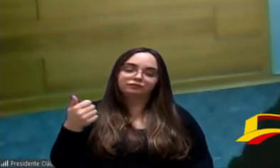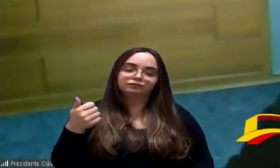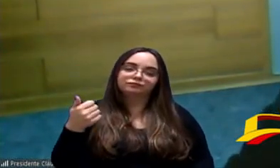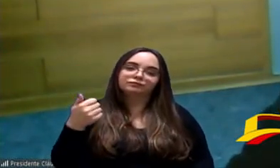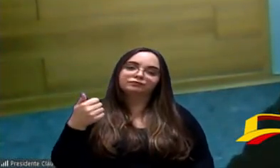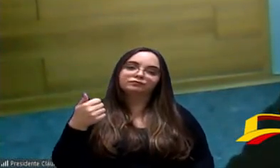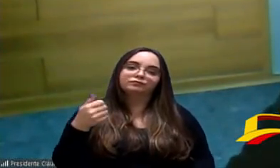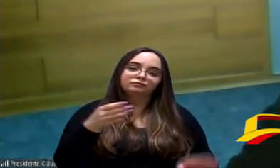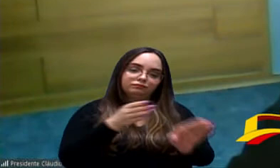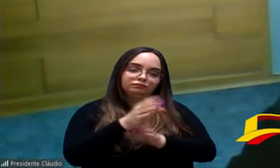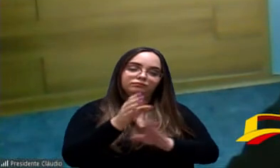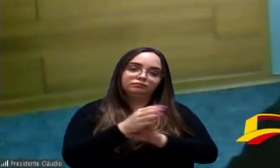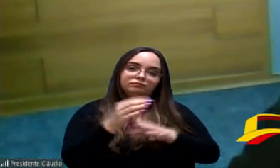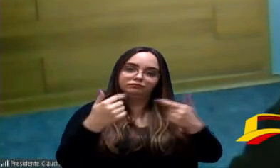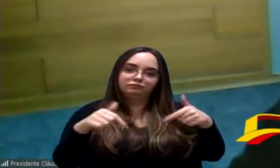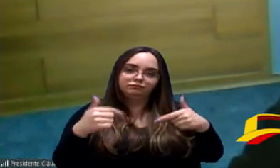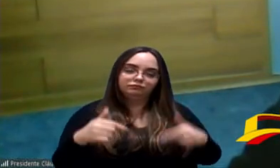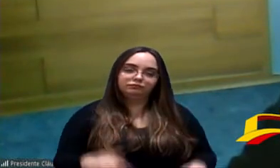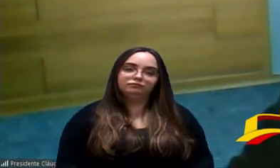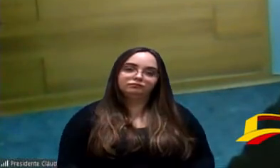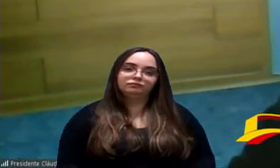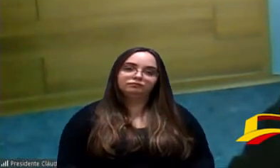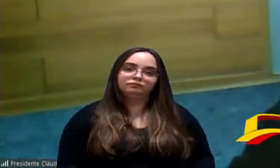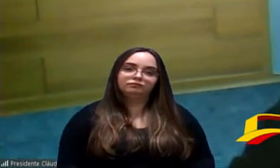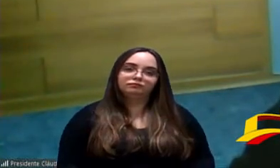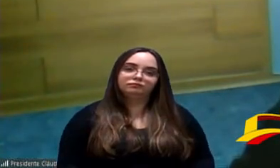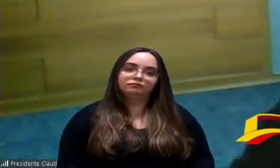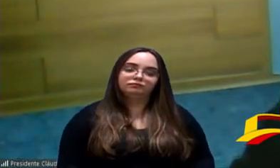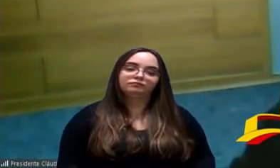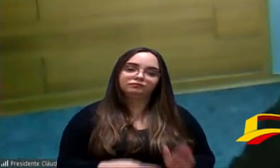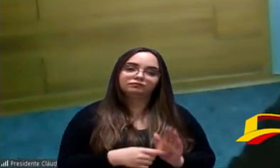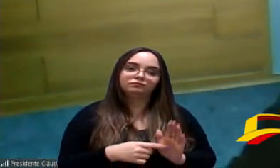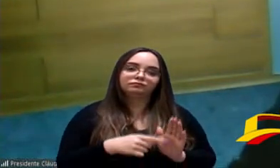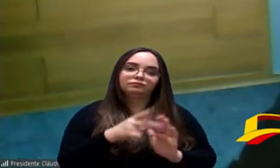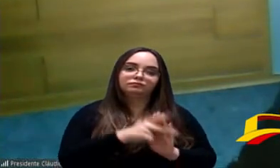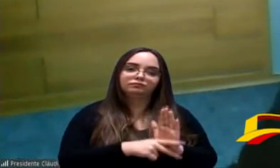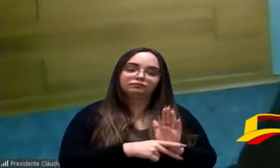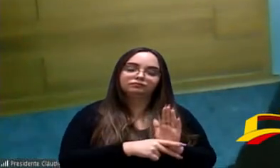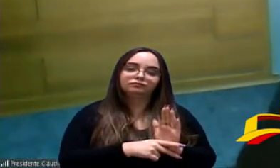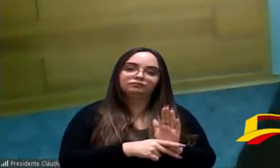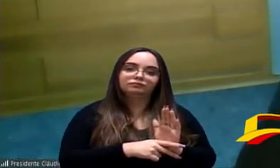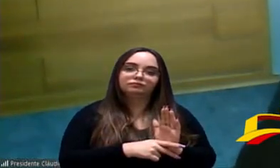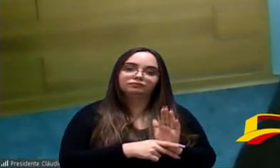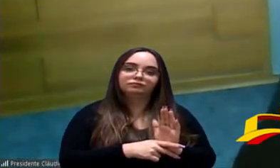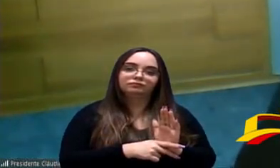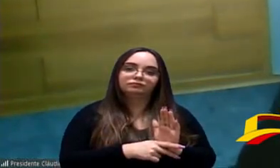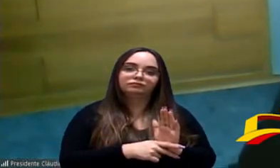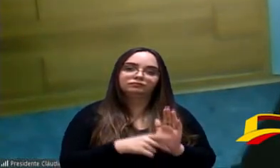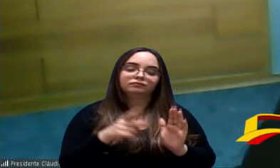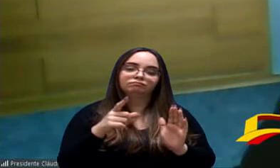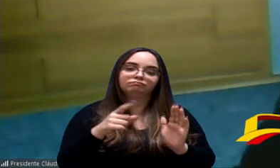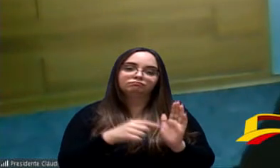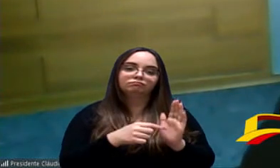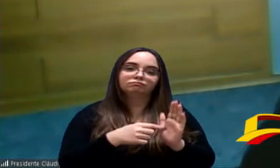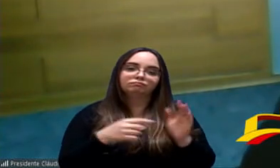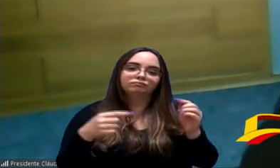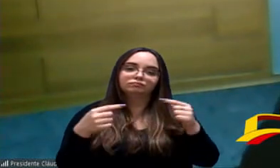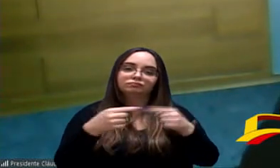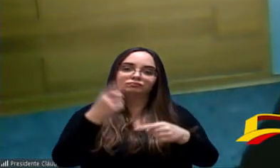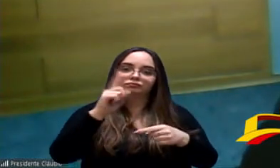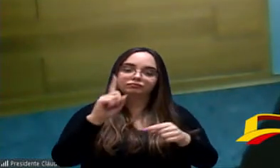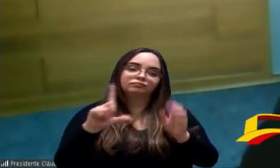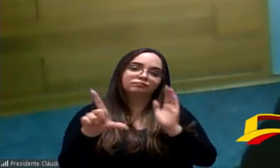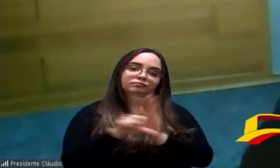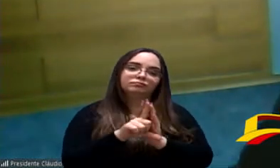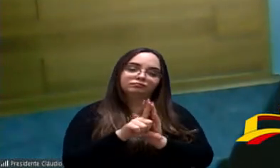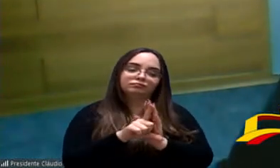Trabalho. Eu coloco, esse projeto tem um parecer da inconstitucionalidade, ele é inconstitucional. Eu